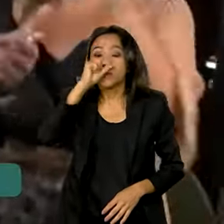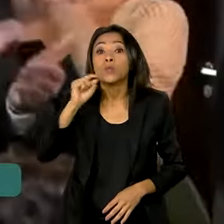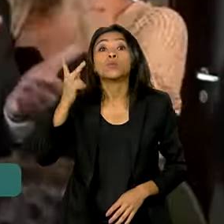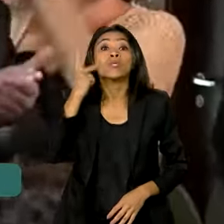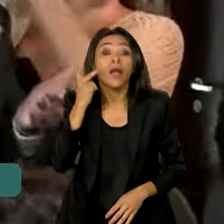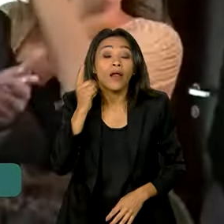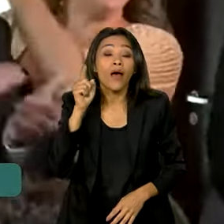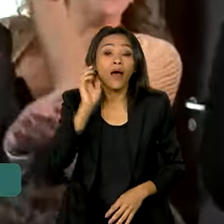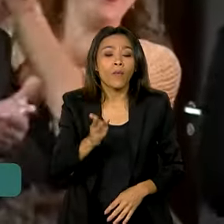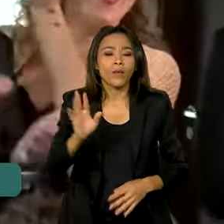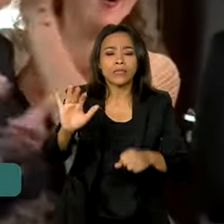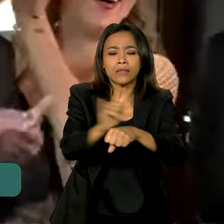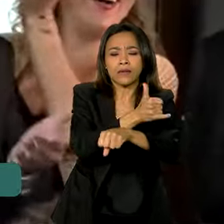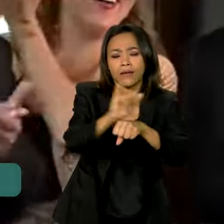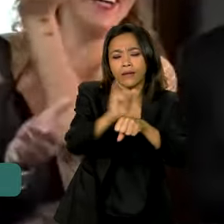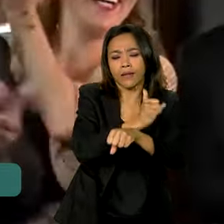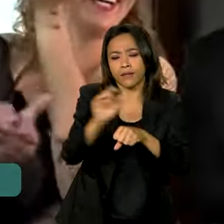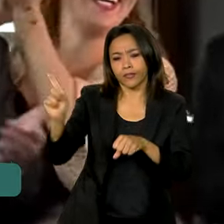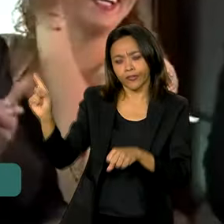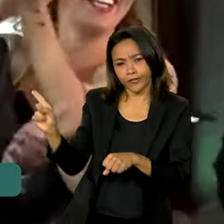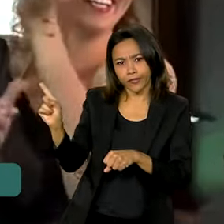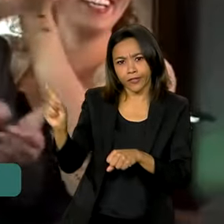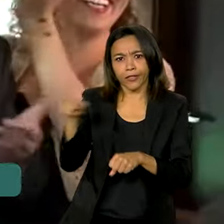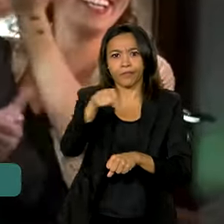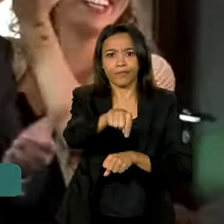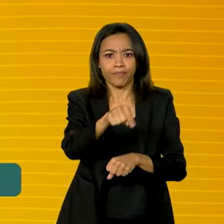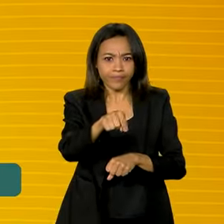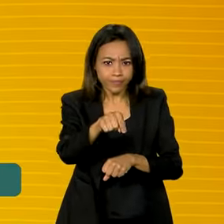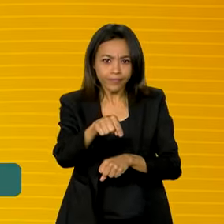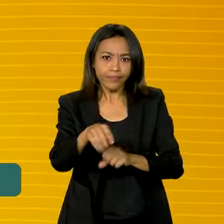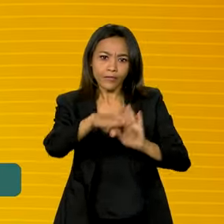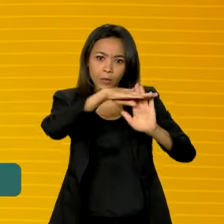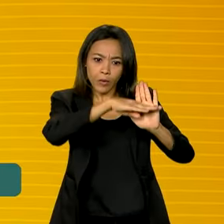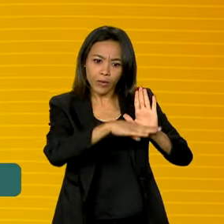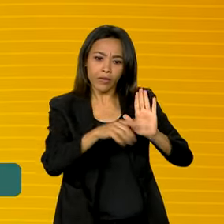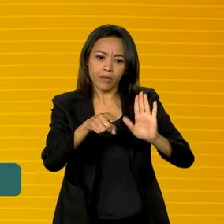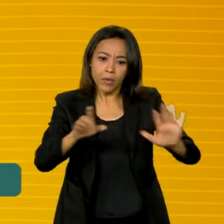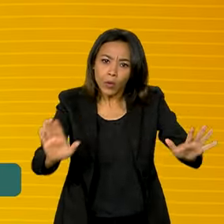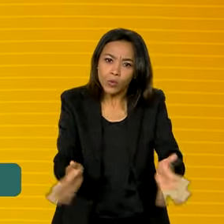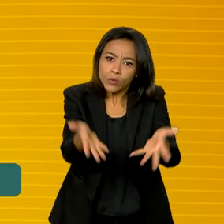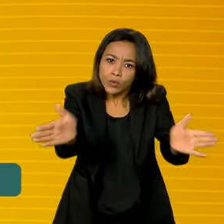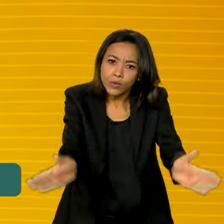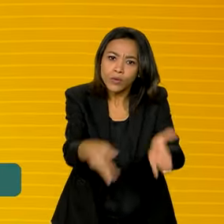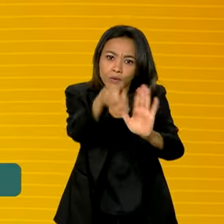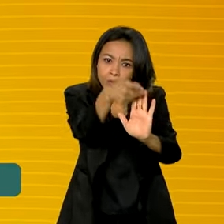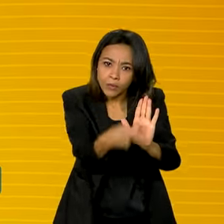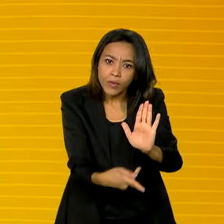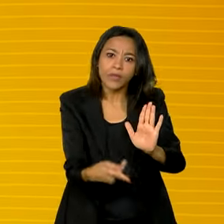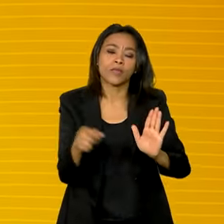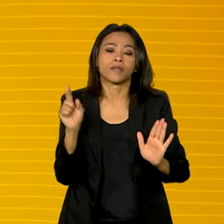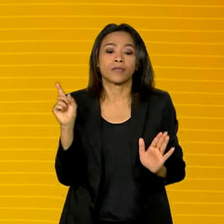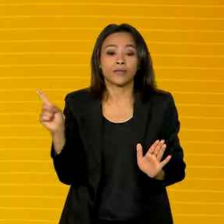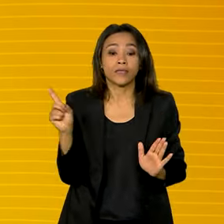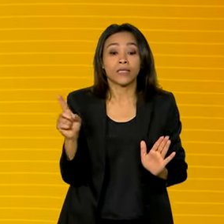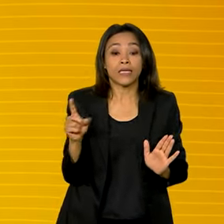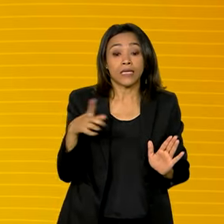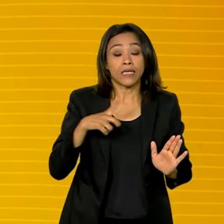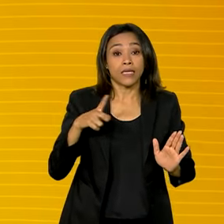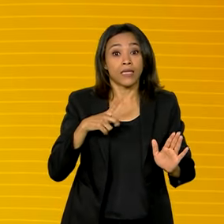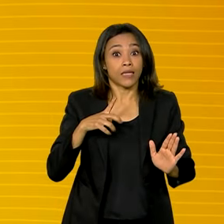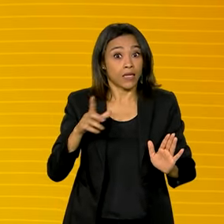Estratégia Nacional de Economia de Impacto, a Enimpacto. Para estimular projetos que, de um lado,